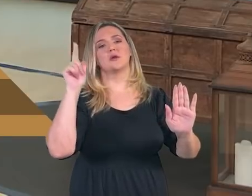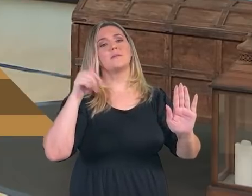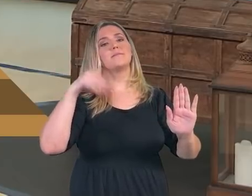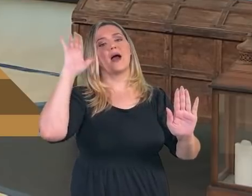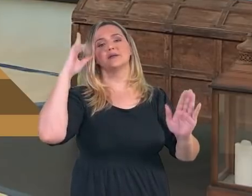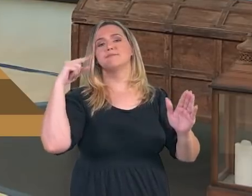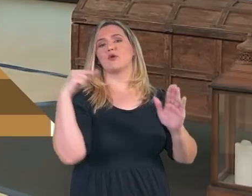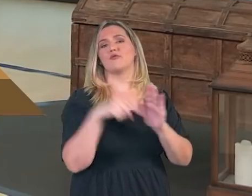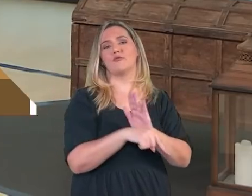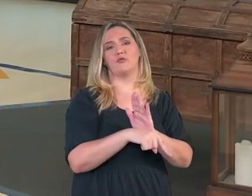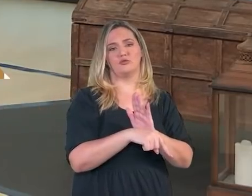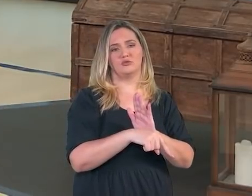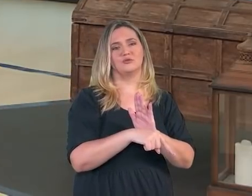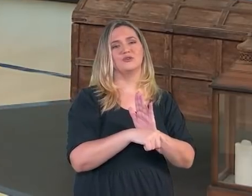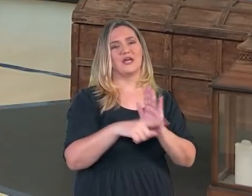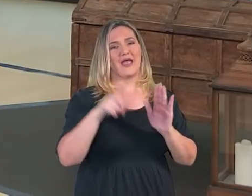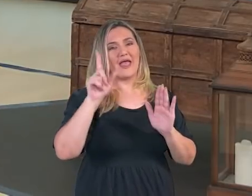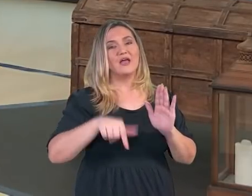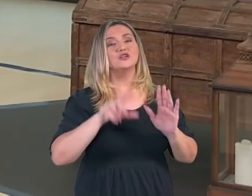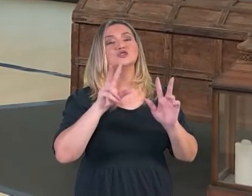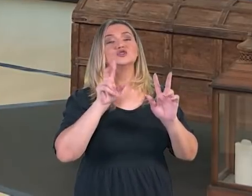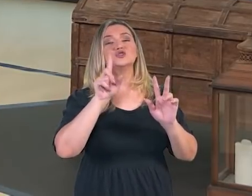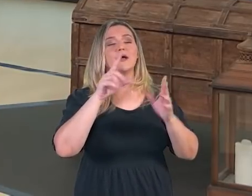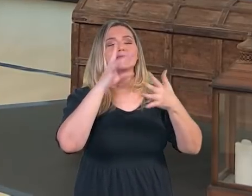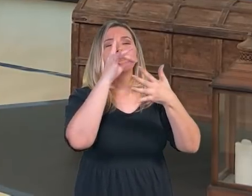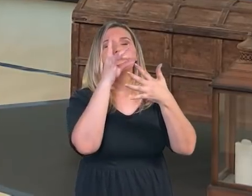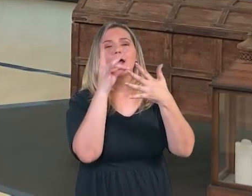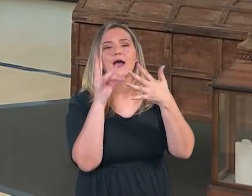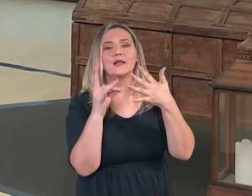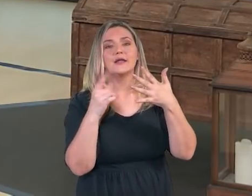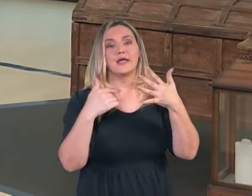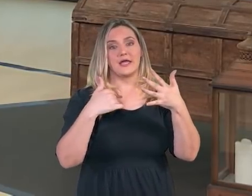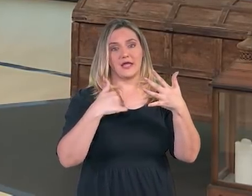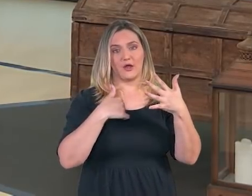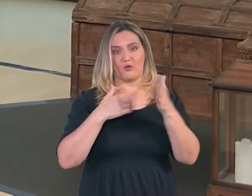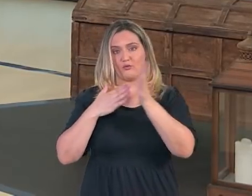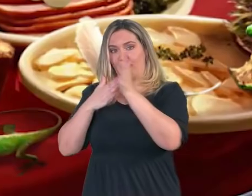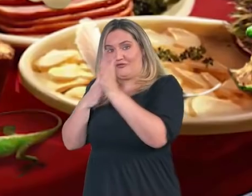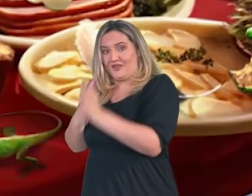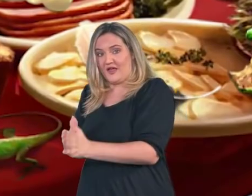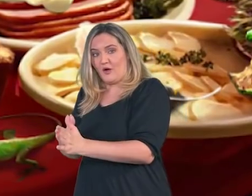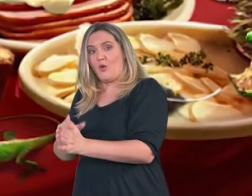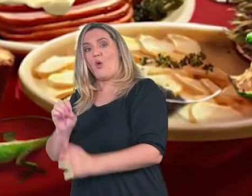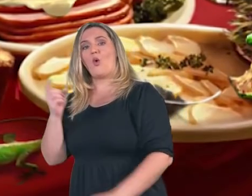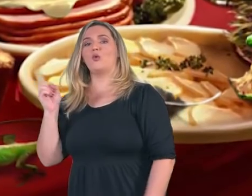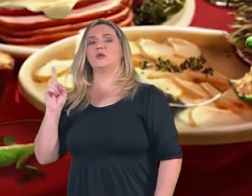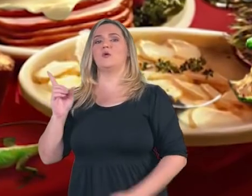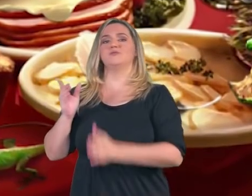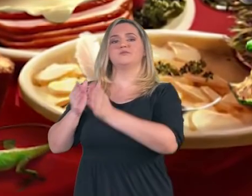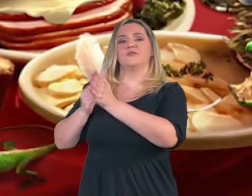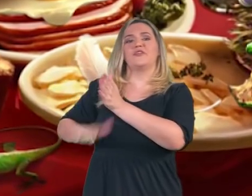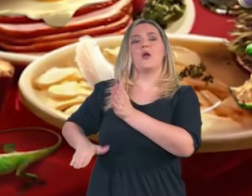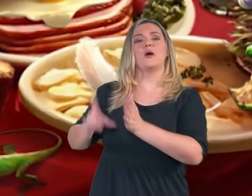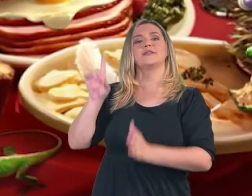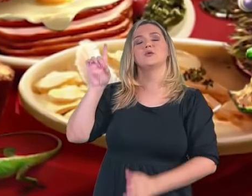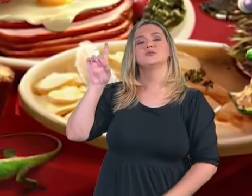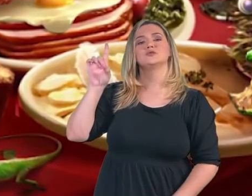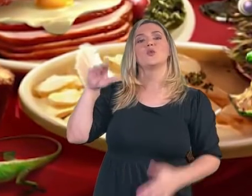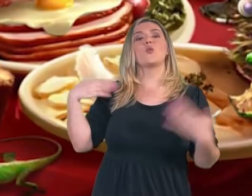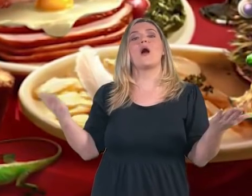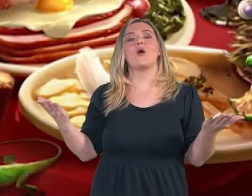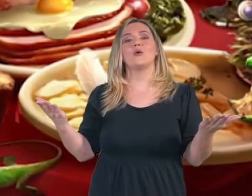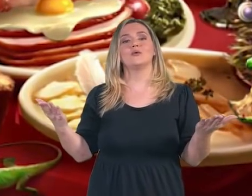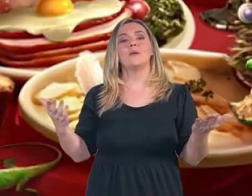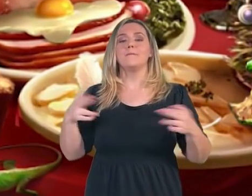do que uma dieta naturalista, era um detalhe de ser ou não fiel a Deus. A determinação dos hebreus ultrapassou